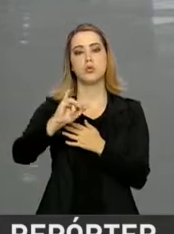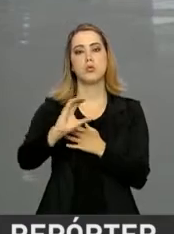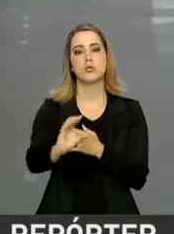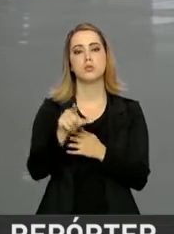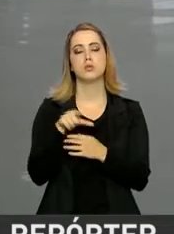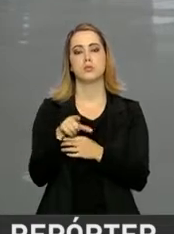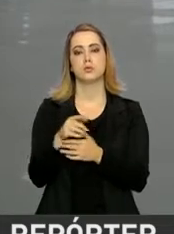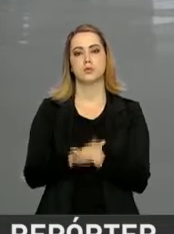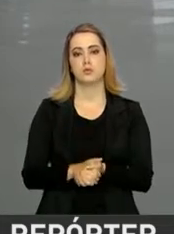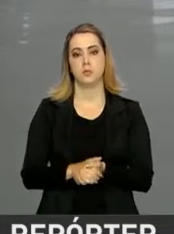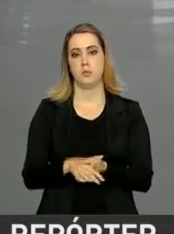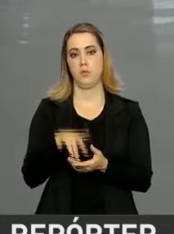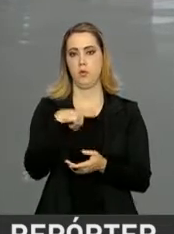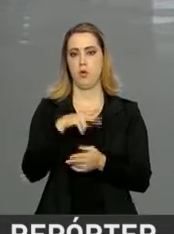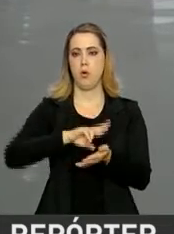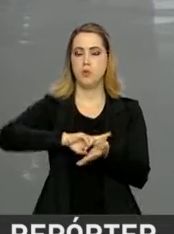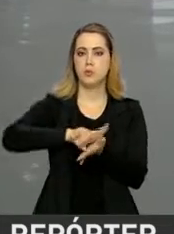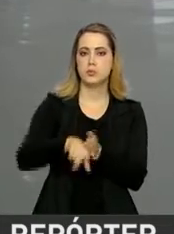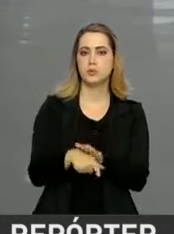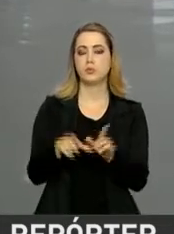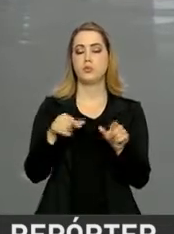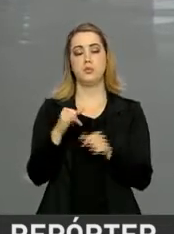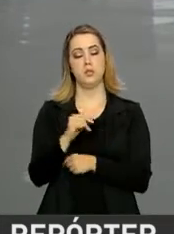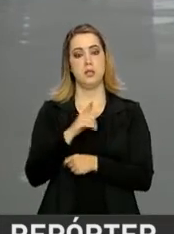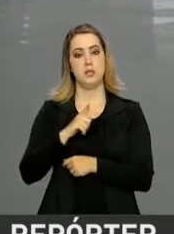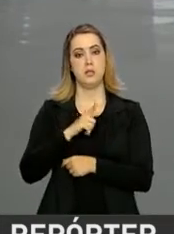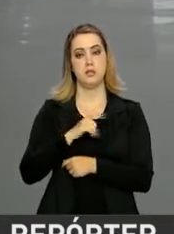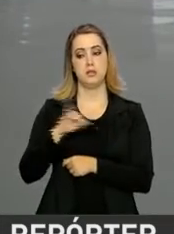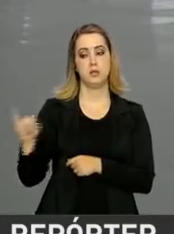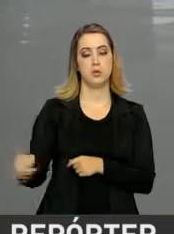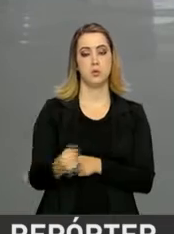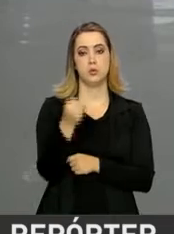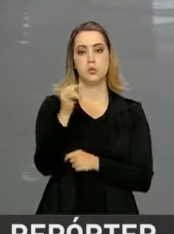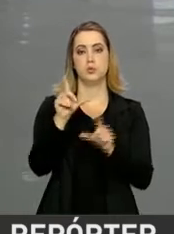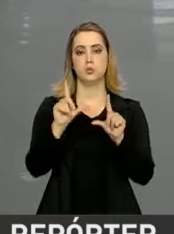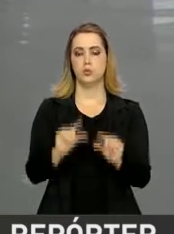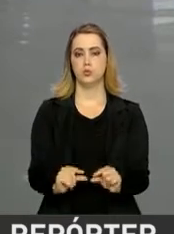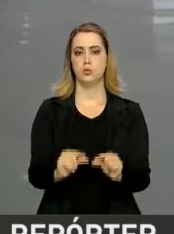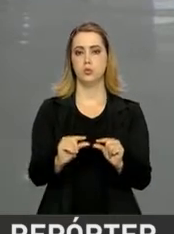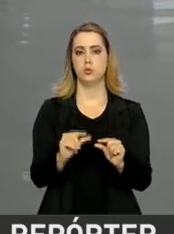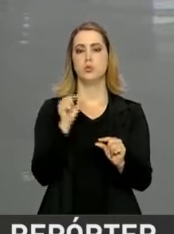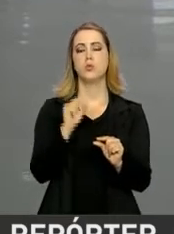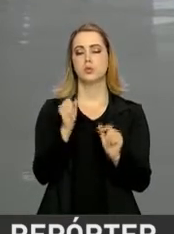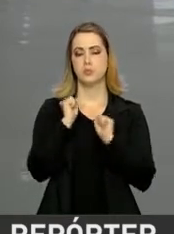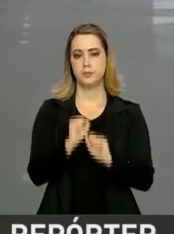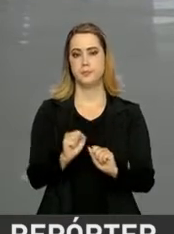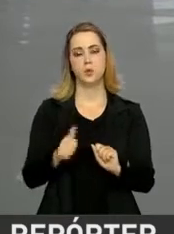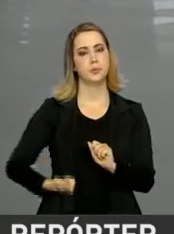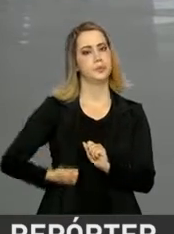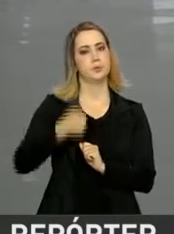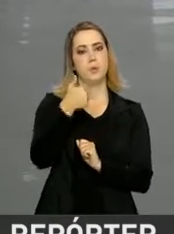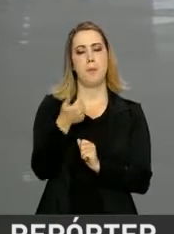desse empresário. No caso de uma Selic menor, de uma taxa básica de juros menor, na economia, isso pode impulsionar